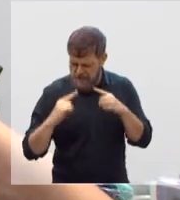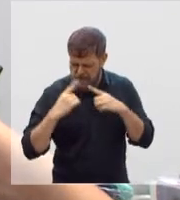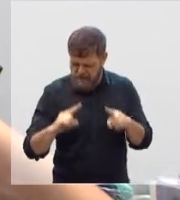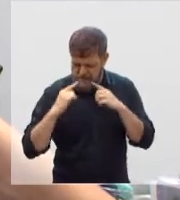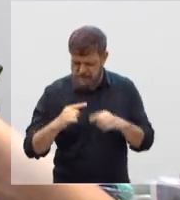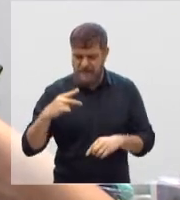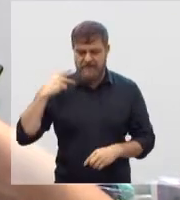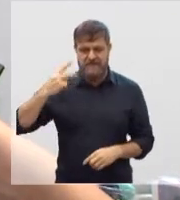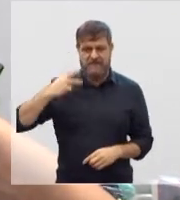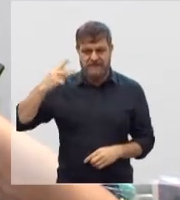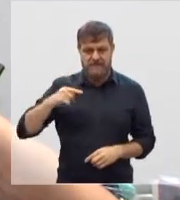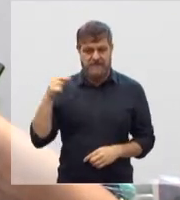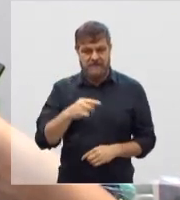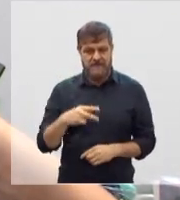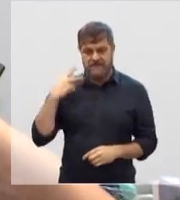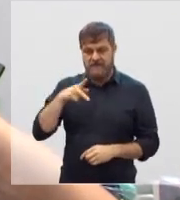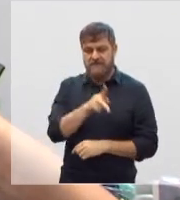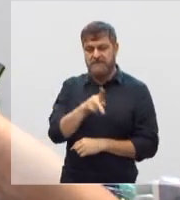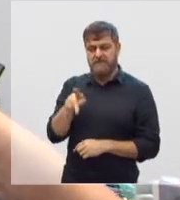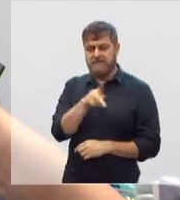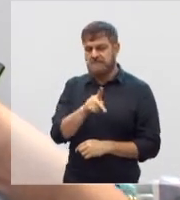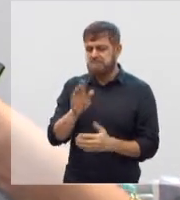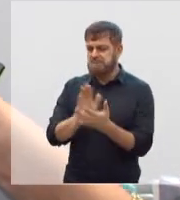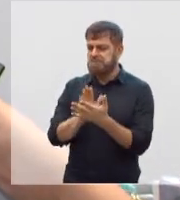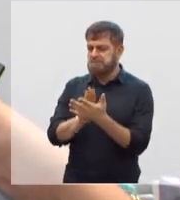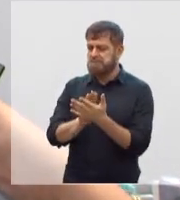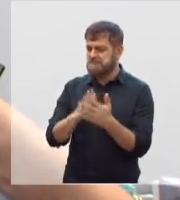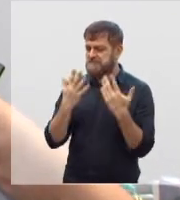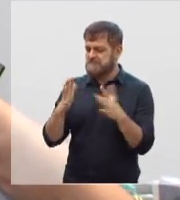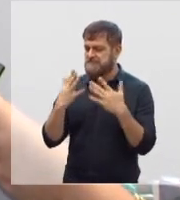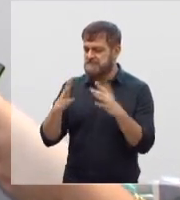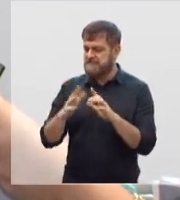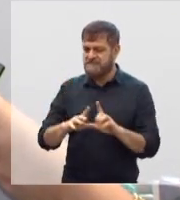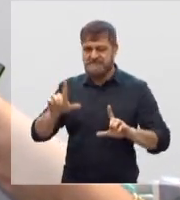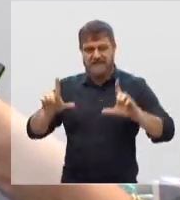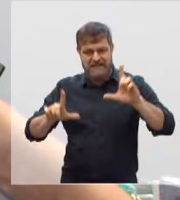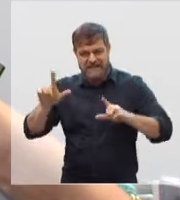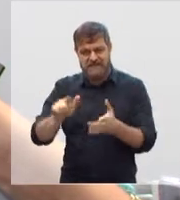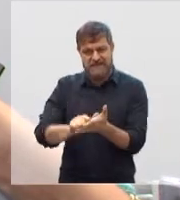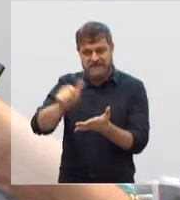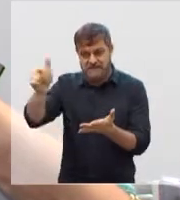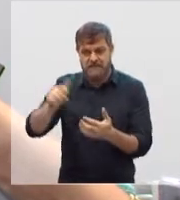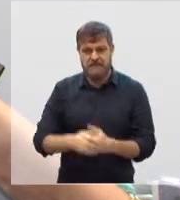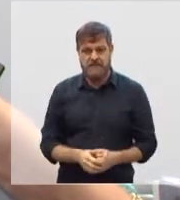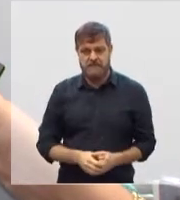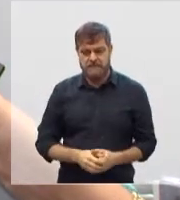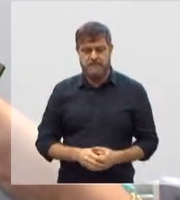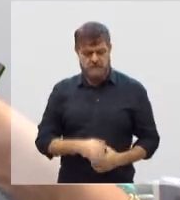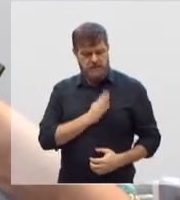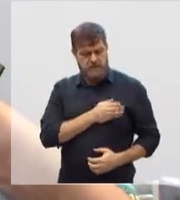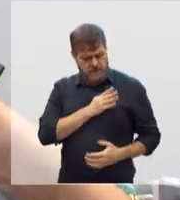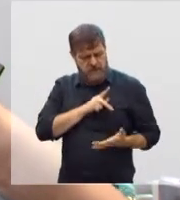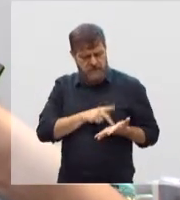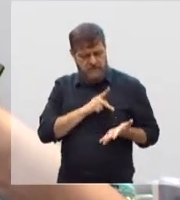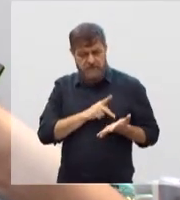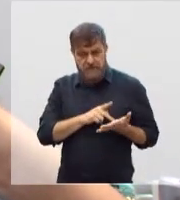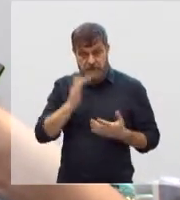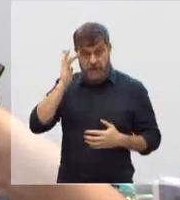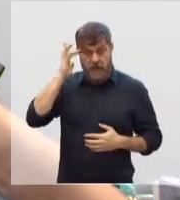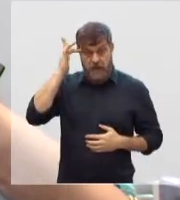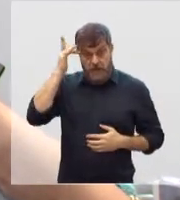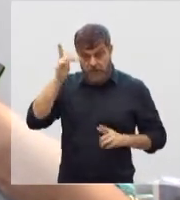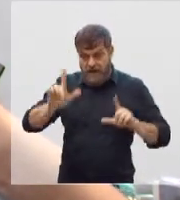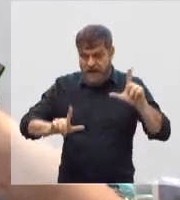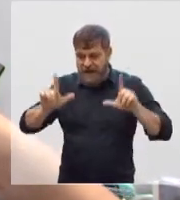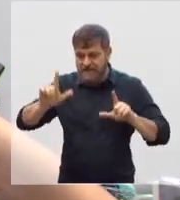desce o sarrafo nos vereadores e o vereador professor Alberto elogia a imprensa. Foi o comentário que ela fez. Mas é de coração, eu